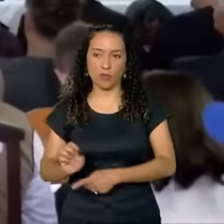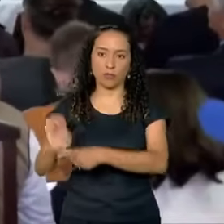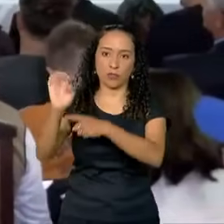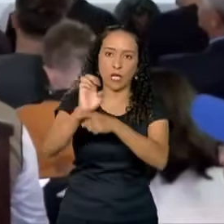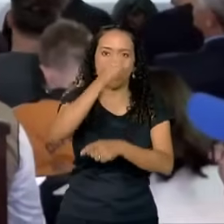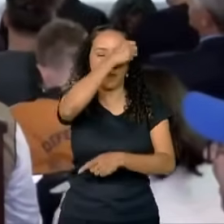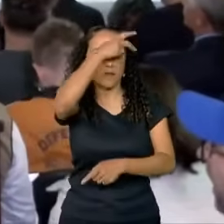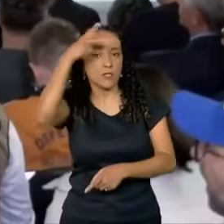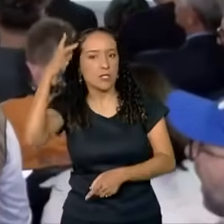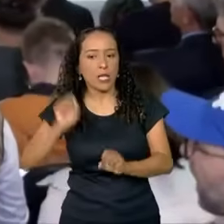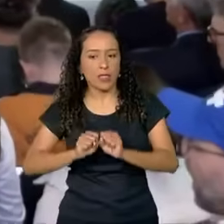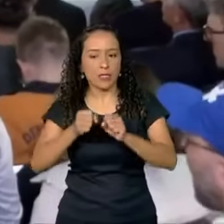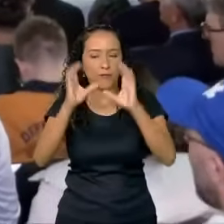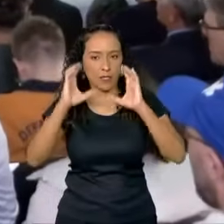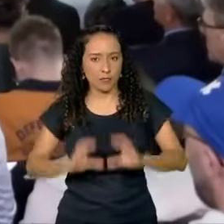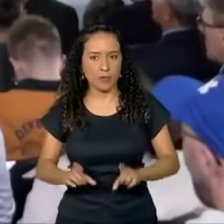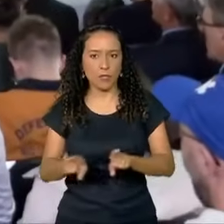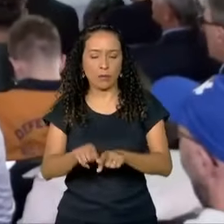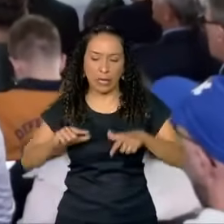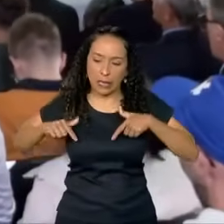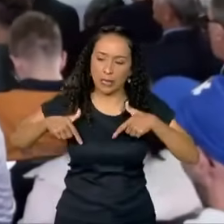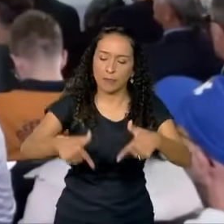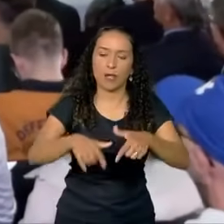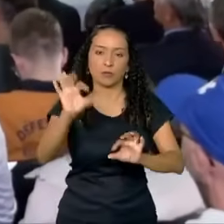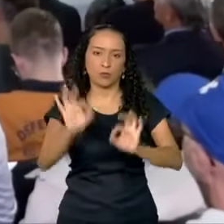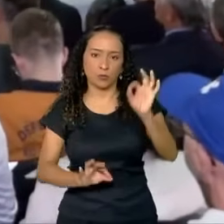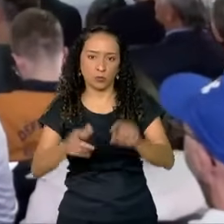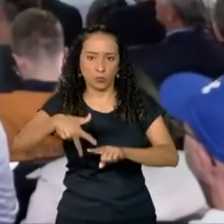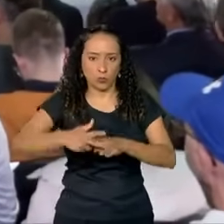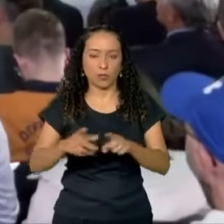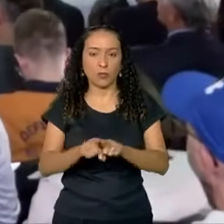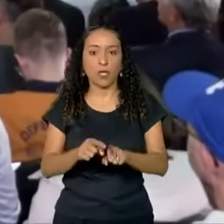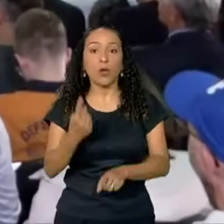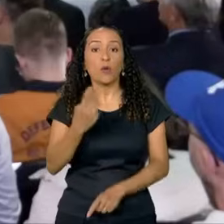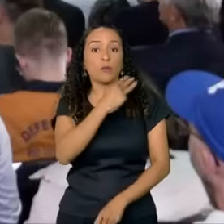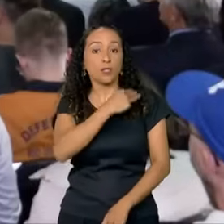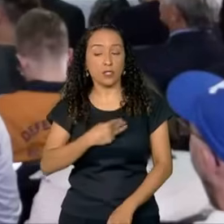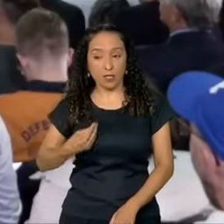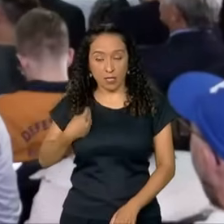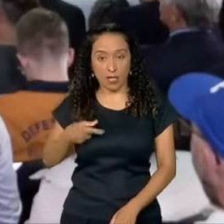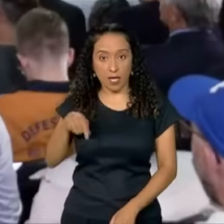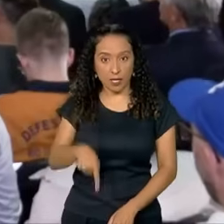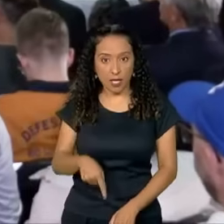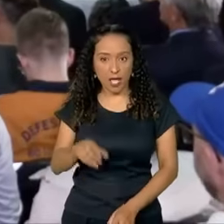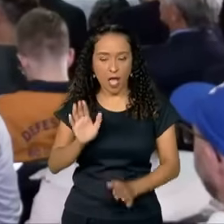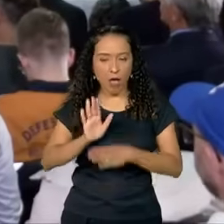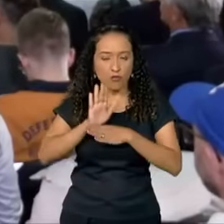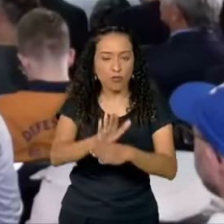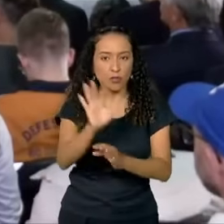prefeituras, à defesa civil, desse trabalho de reconstrução. E um dos ministros que está aqui ajudando a